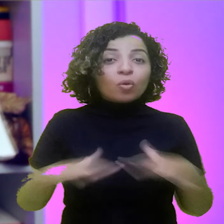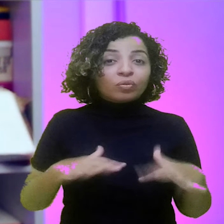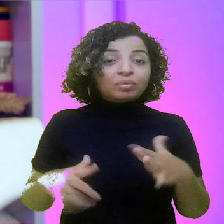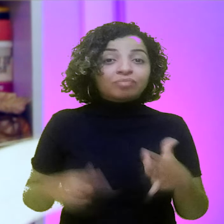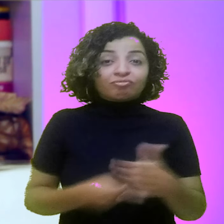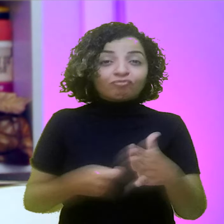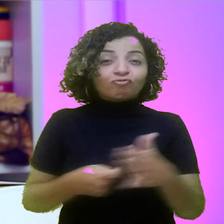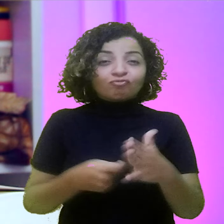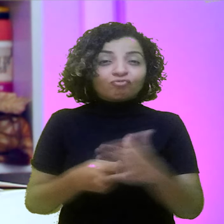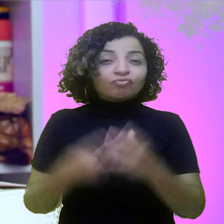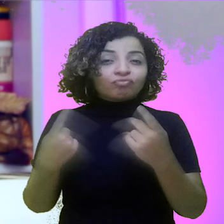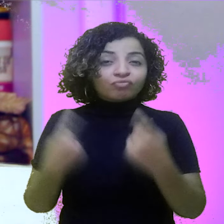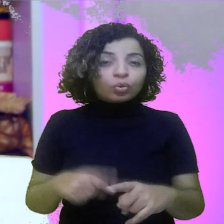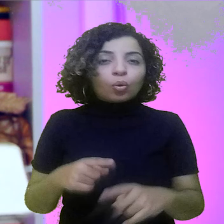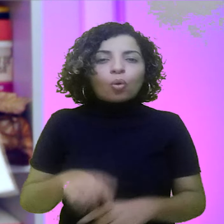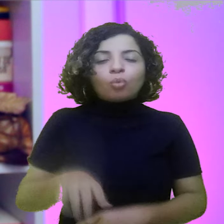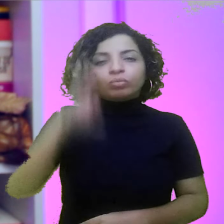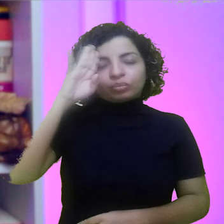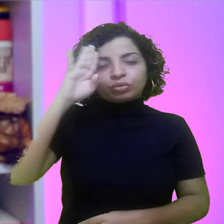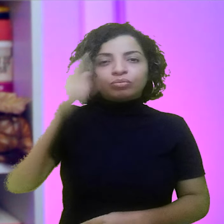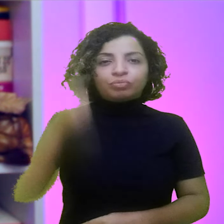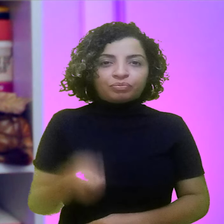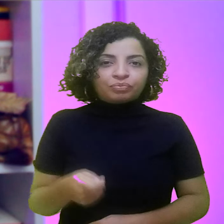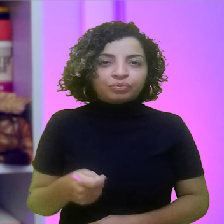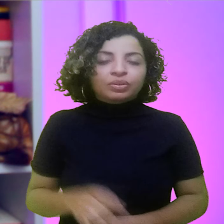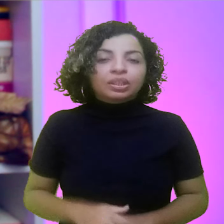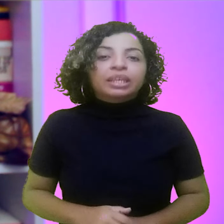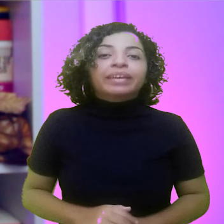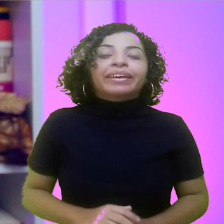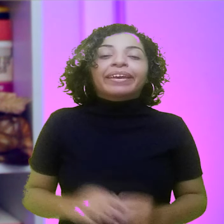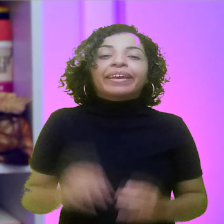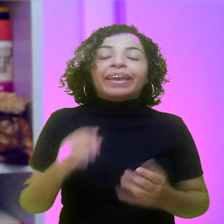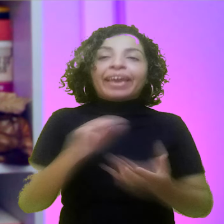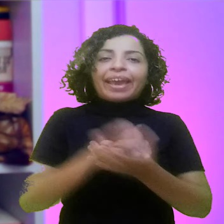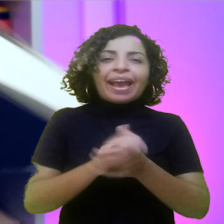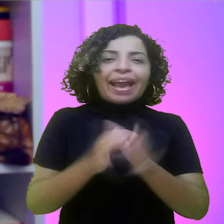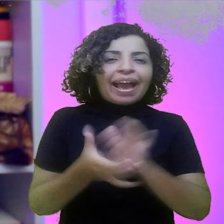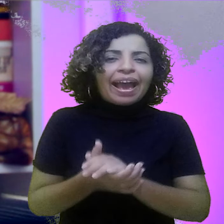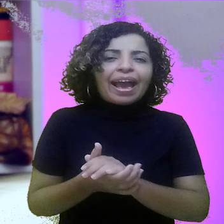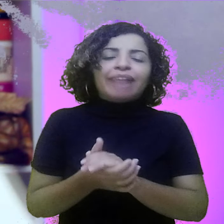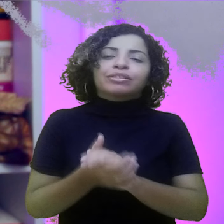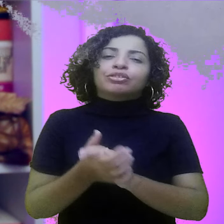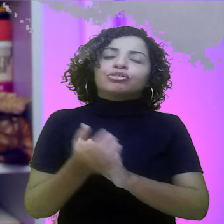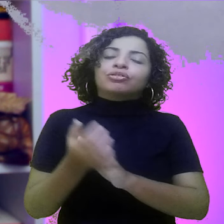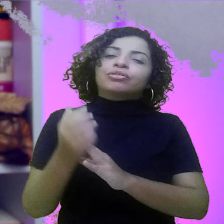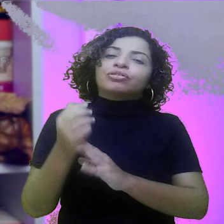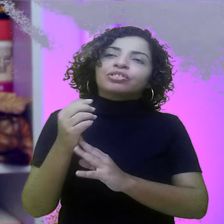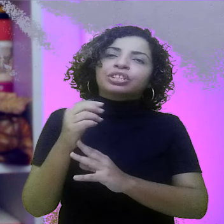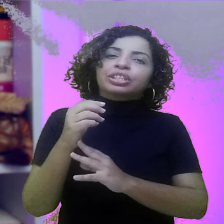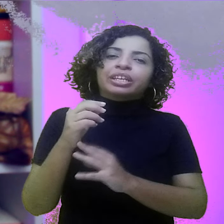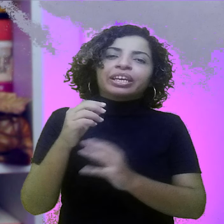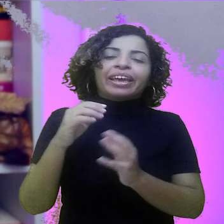resistência a ditadura brasileira através de intervenções artísticas, da igreja, da